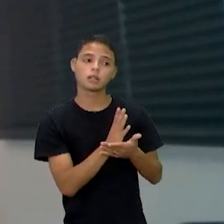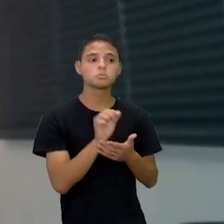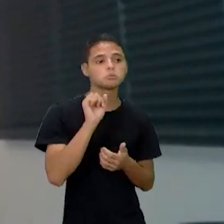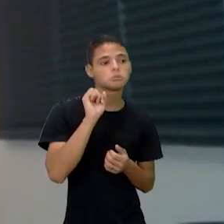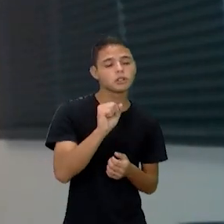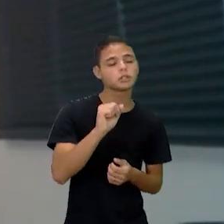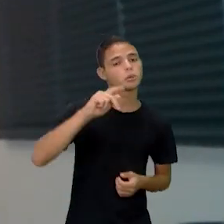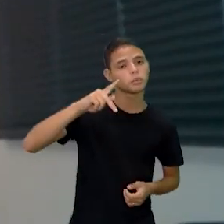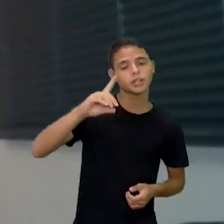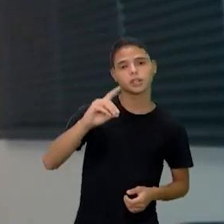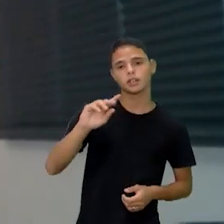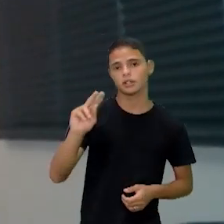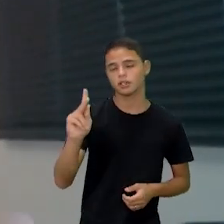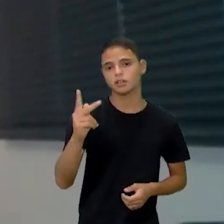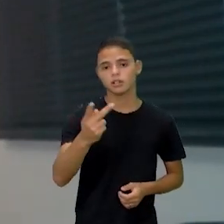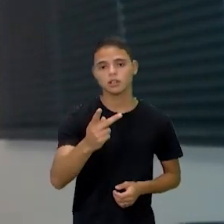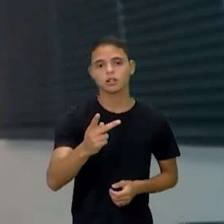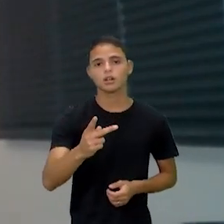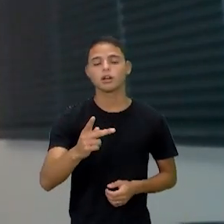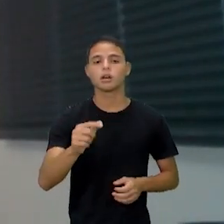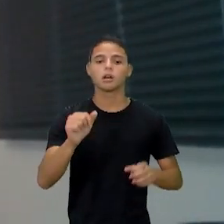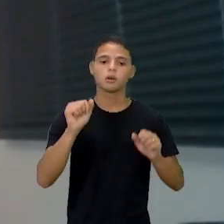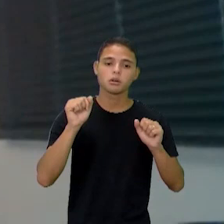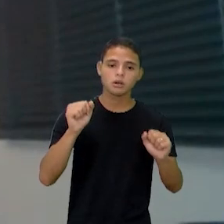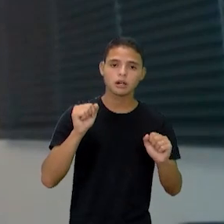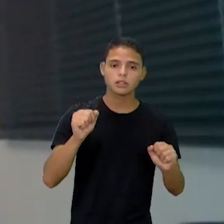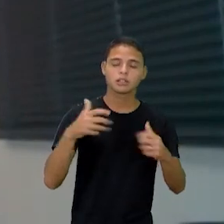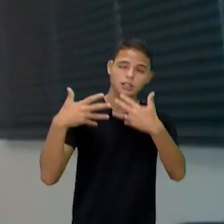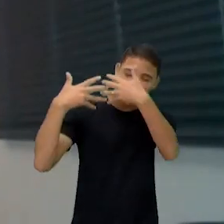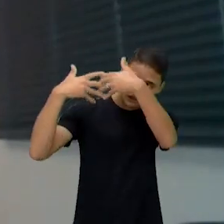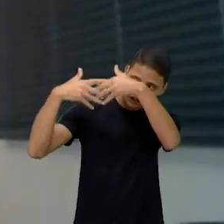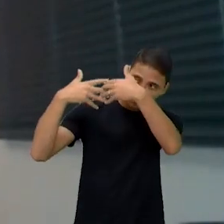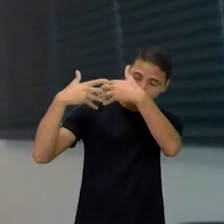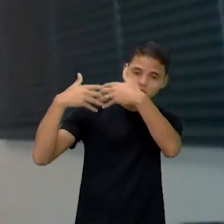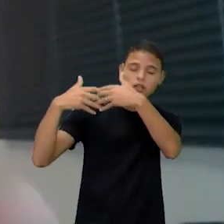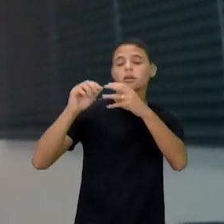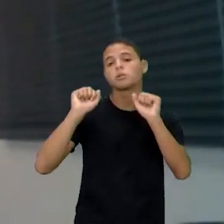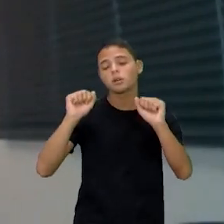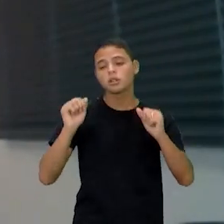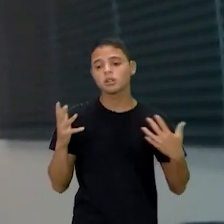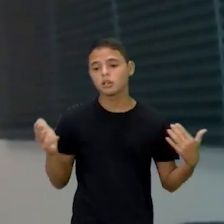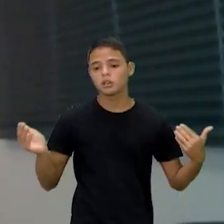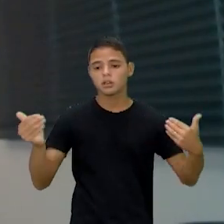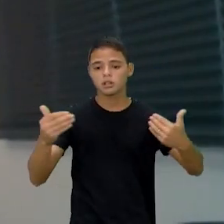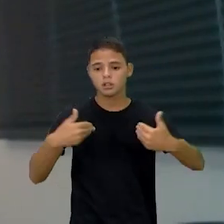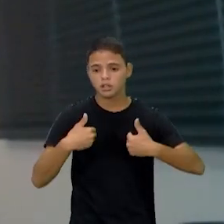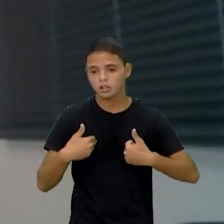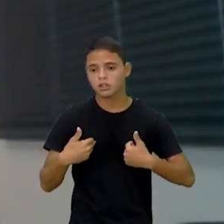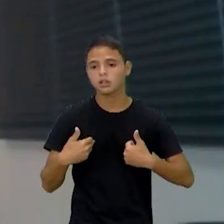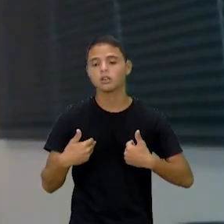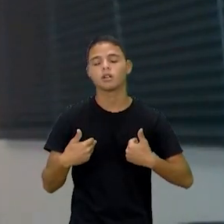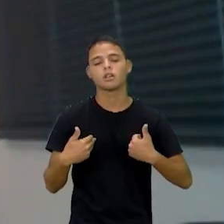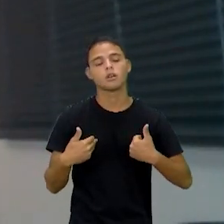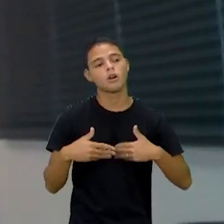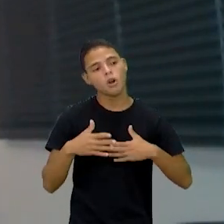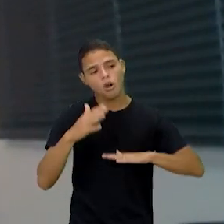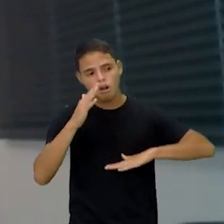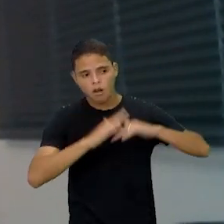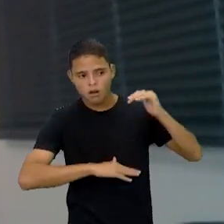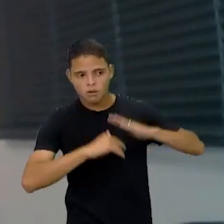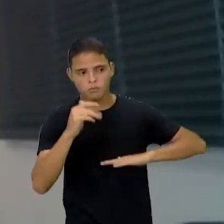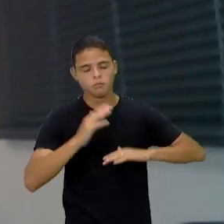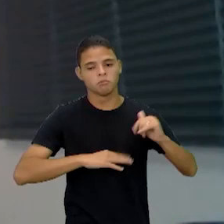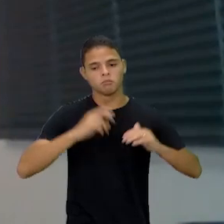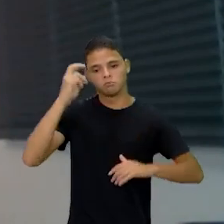ser um TDAH, pode ser um transtorno opositor desafiador, pode ser um autismo, como pode ser também altas habilidades de